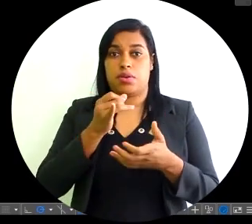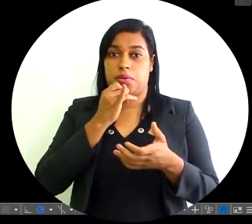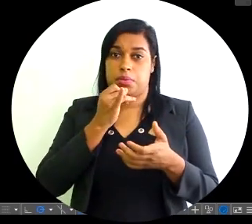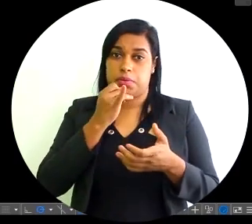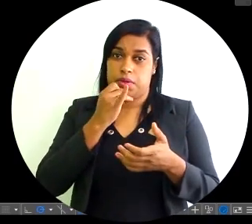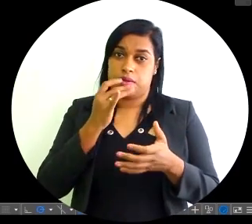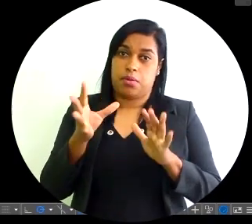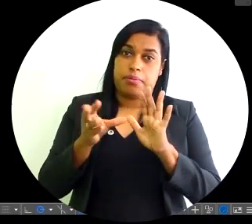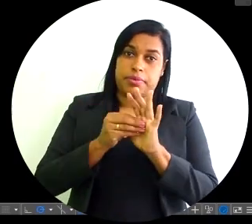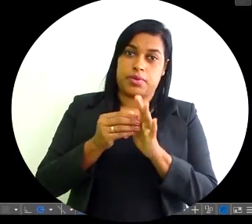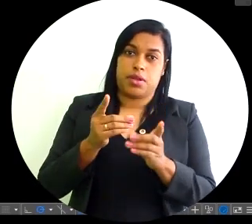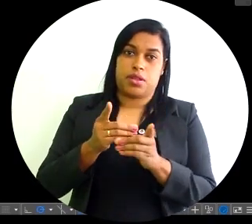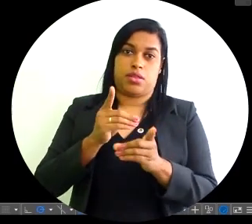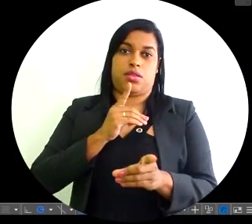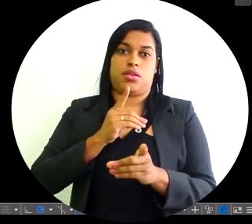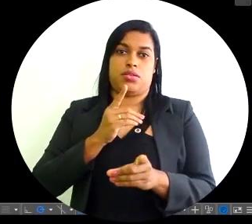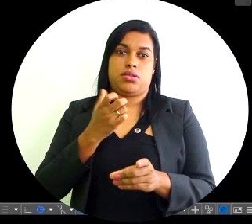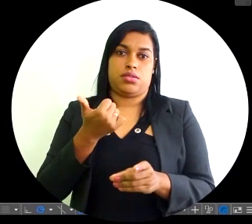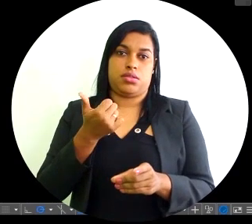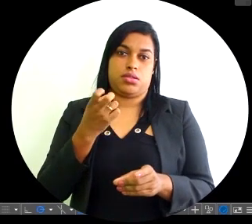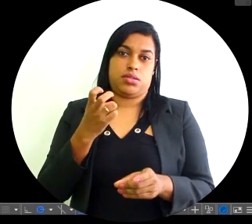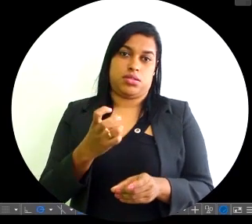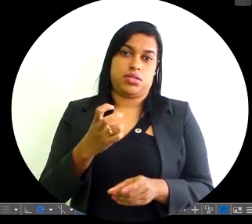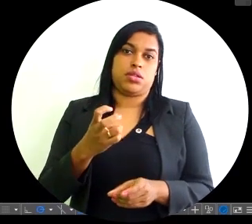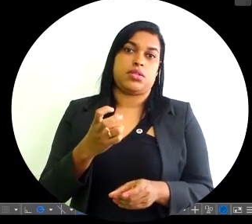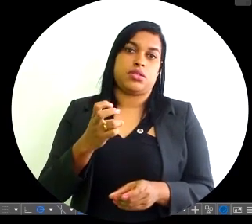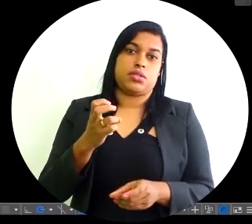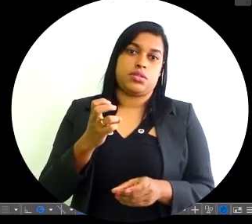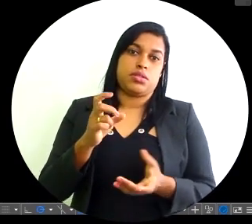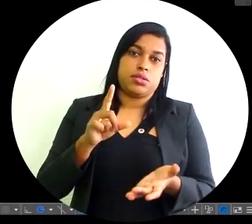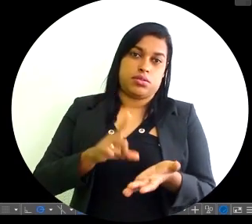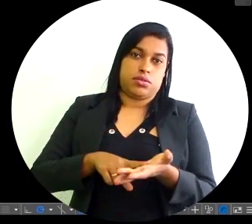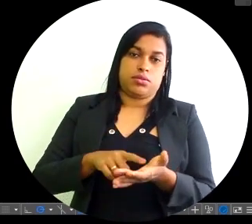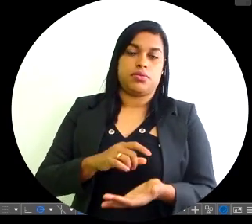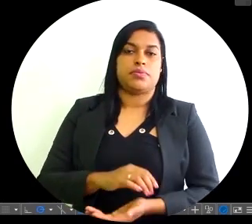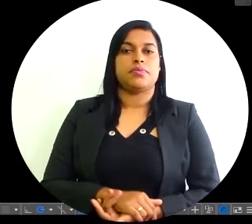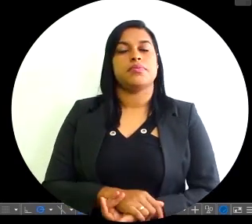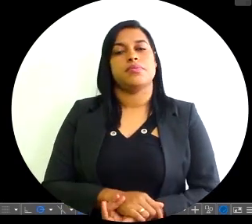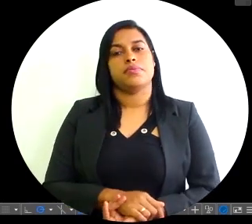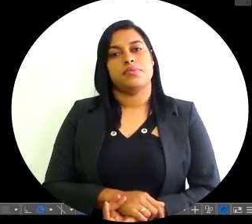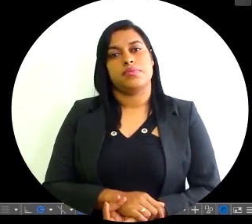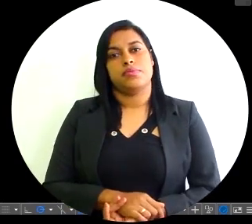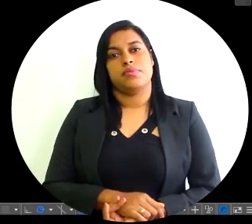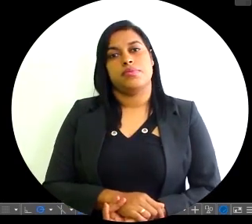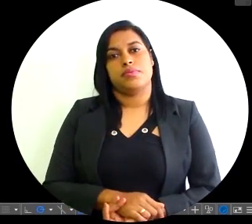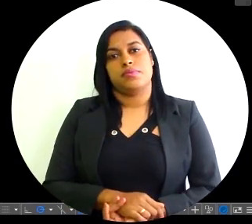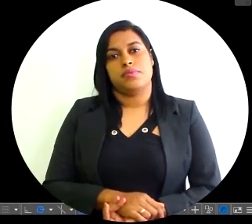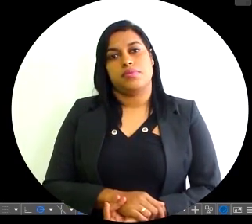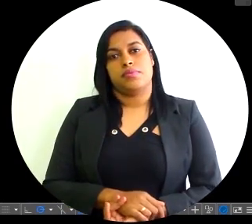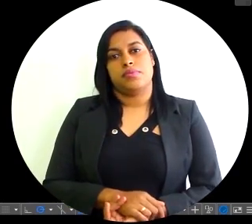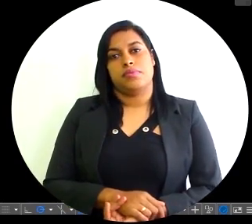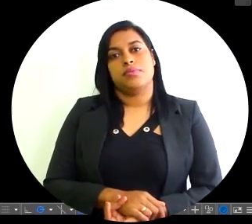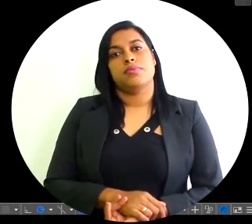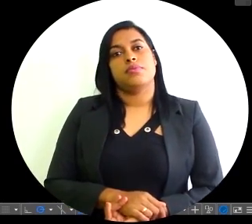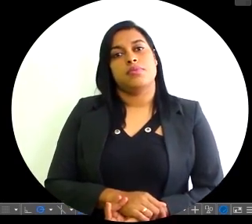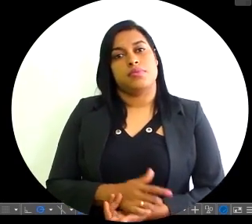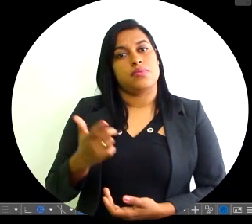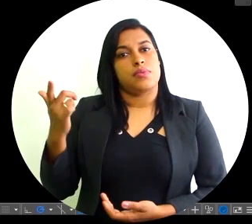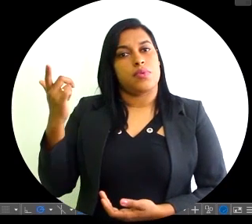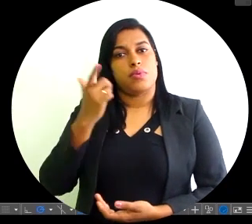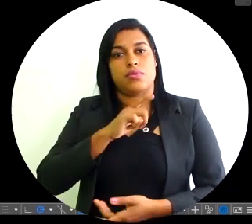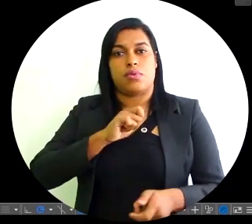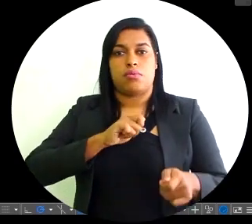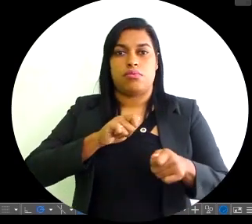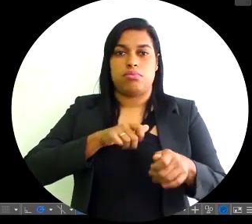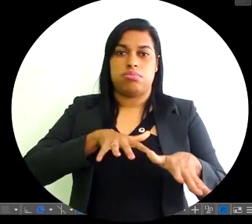que eu quero. Nesse caso aqui eu vou colocar uma distância de 15, Enter. E aqui eu consegui mover o